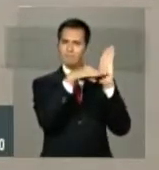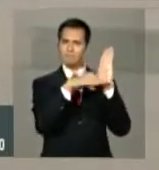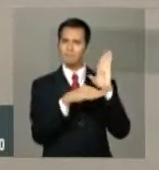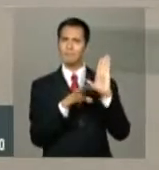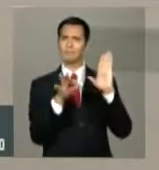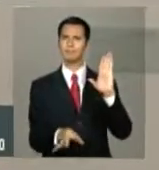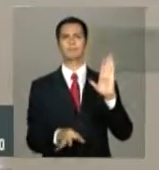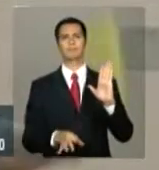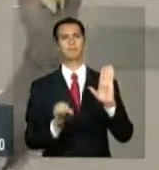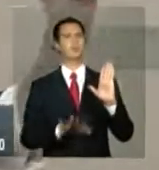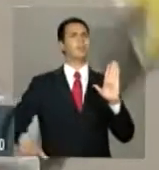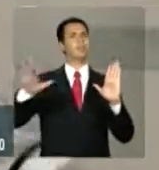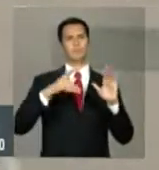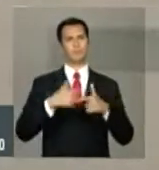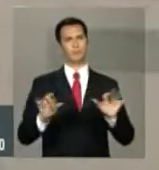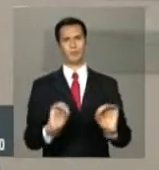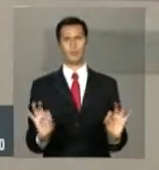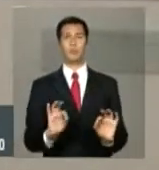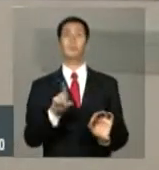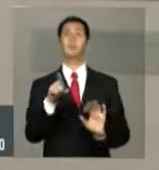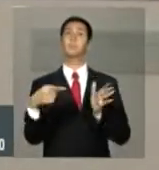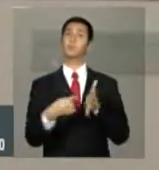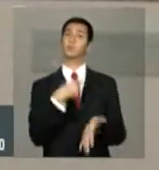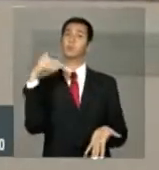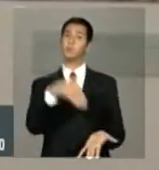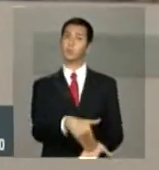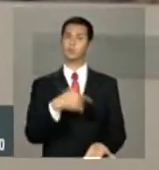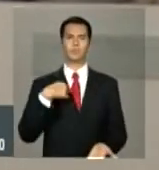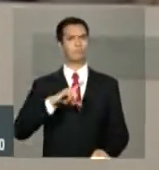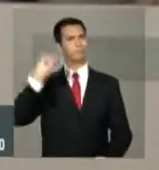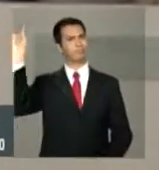medida, gente. Tem que tomar medida. Ô, gente, mais uma, que agora eu me vou.